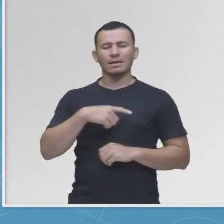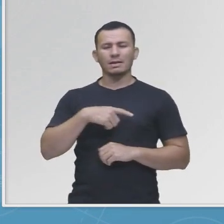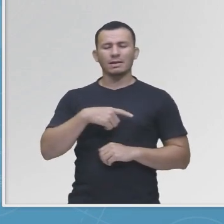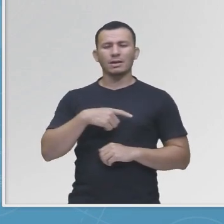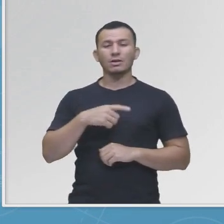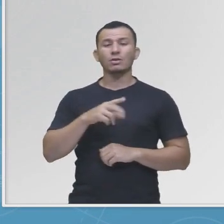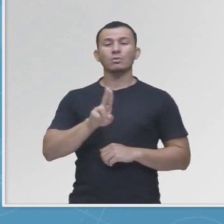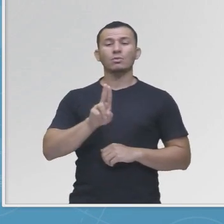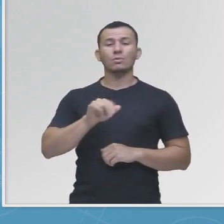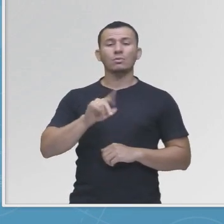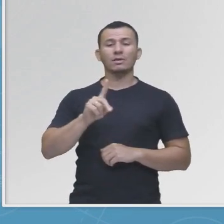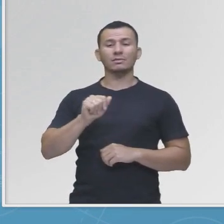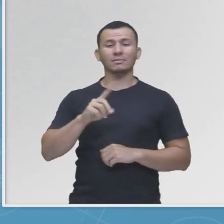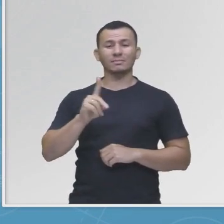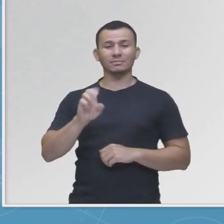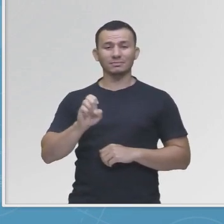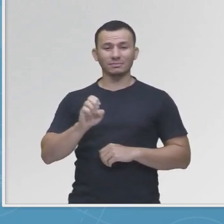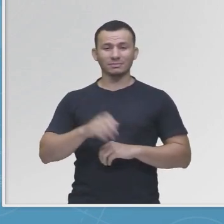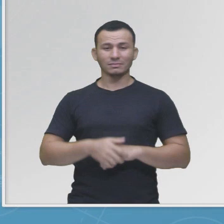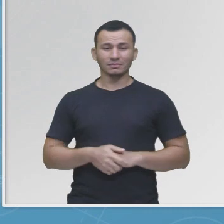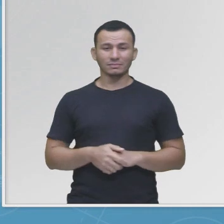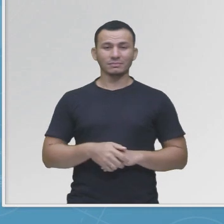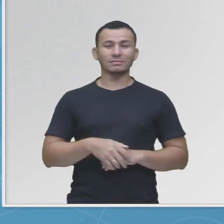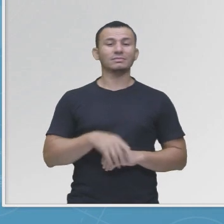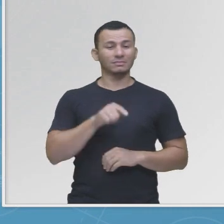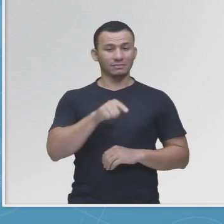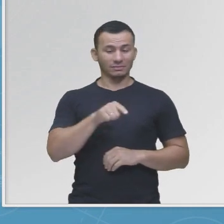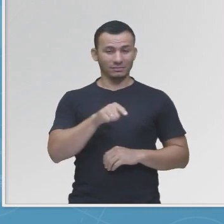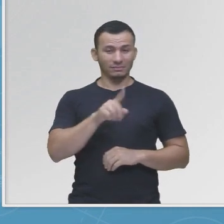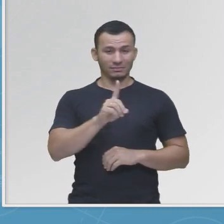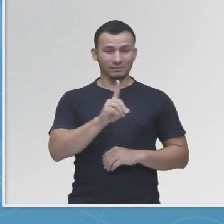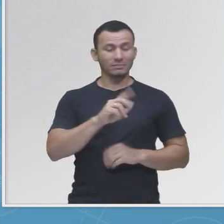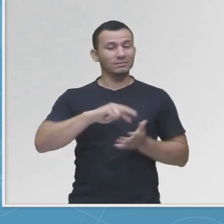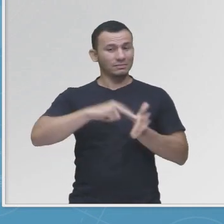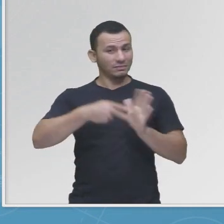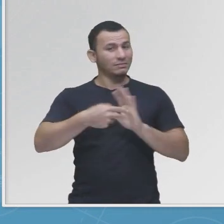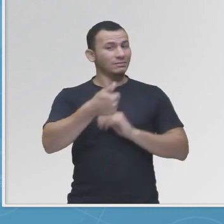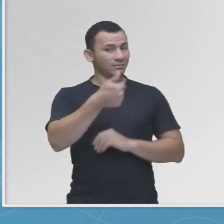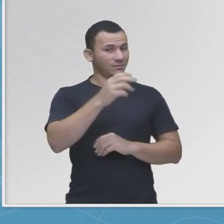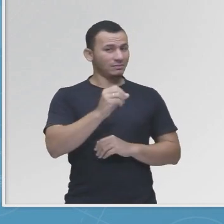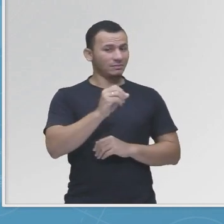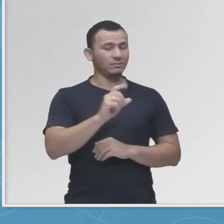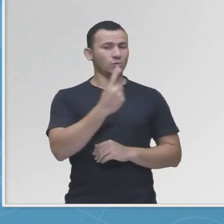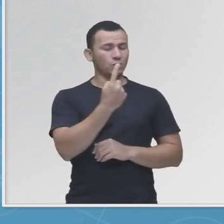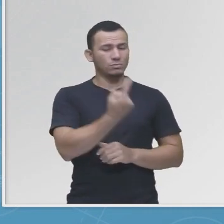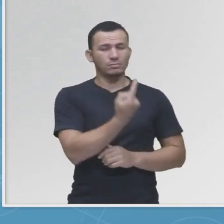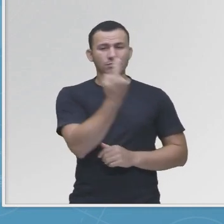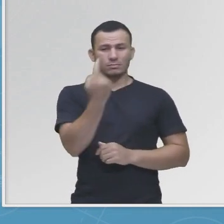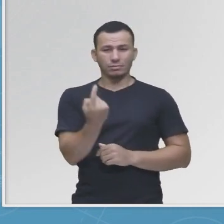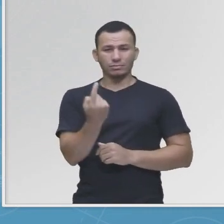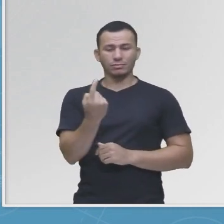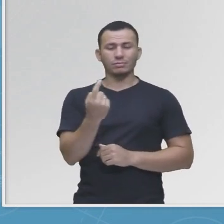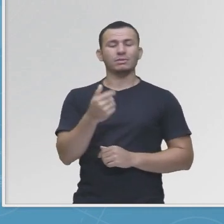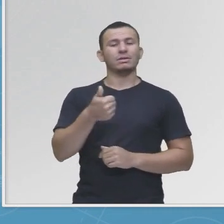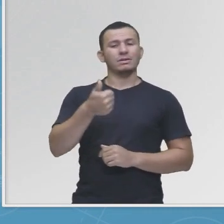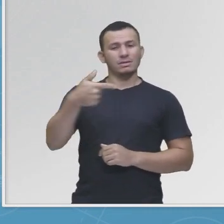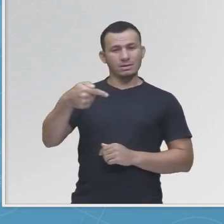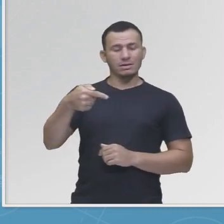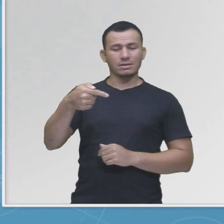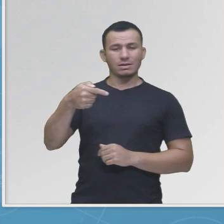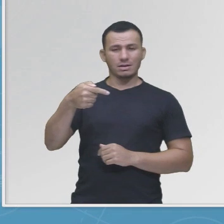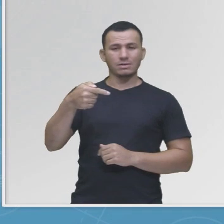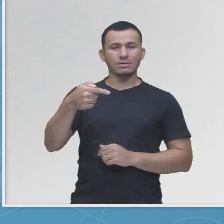Na unidade lá, quantos? 10. Então, o 7 passa a ser o quê? 17. Aí eu vou poder subtrair